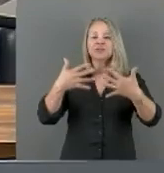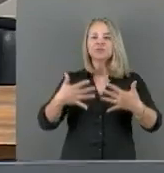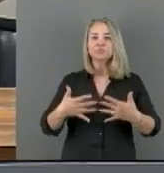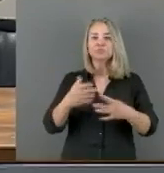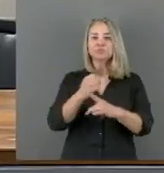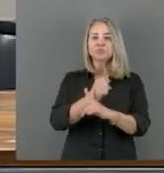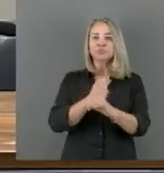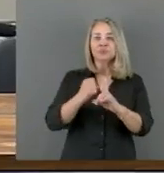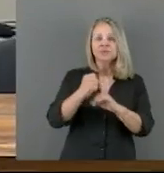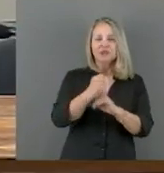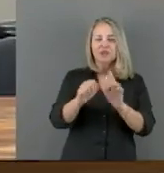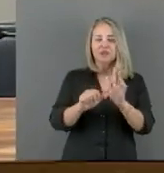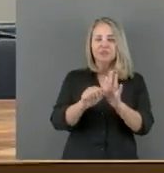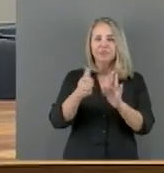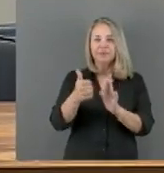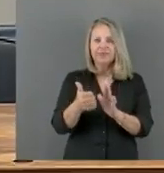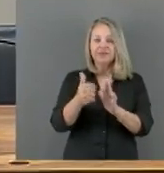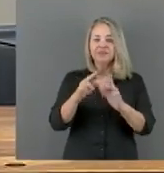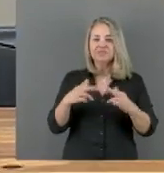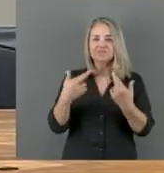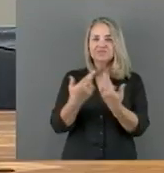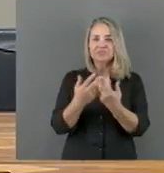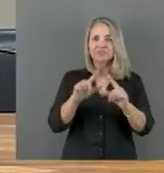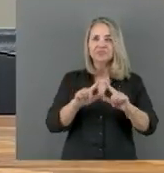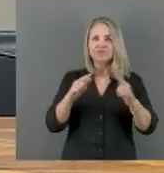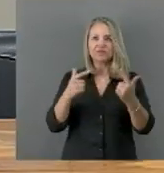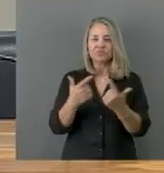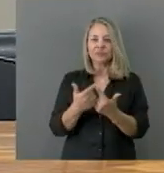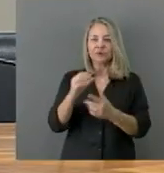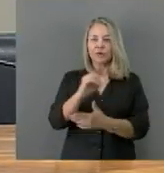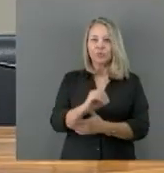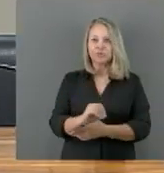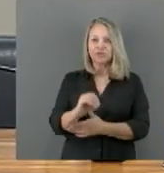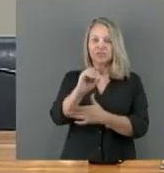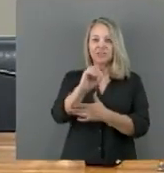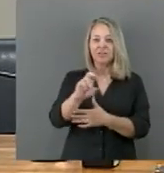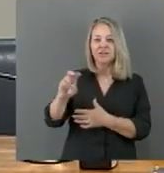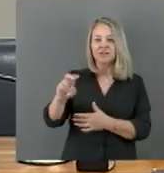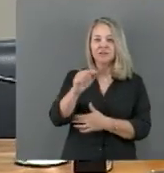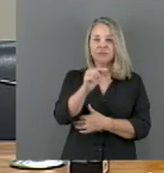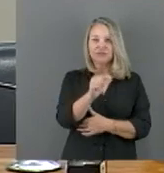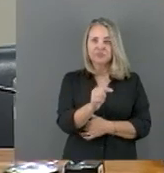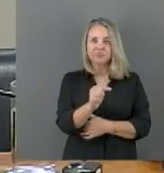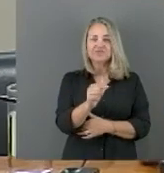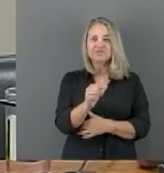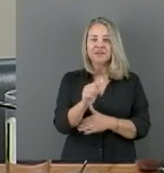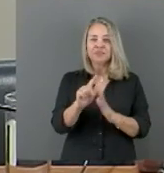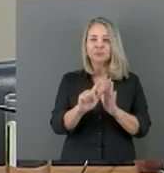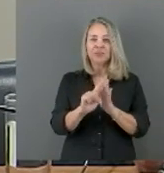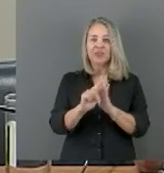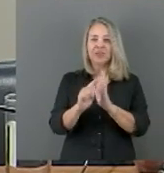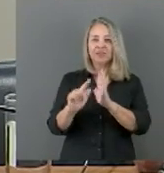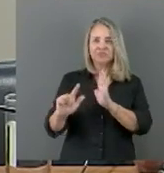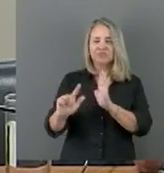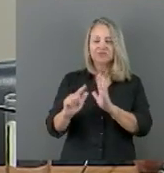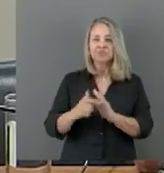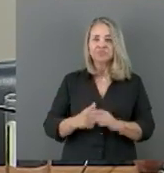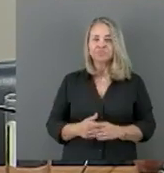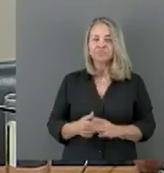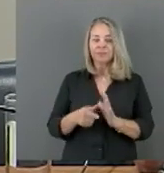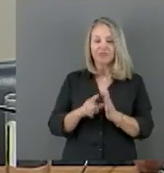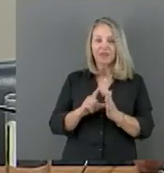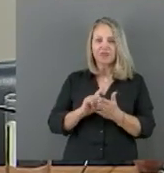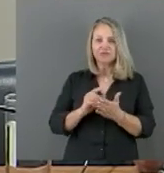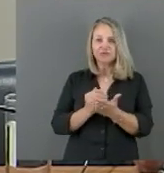primeira sessão legislativa ordinária da 57ª legislatura. Antes